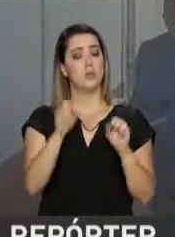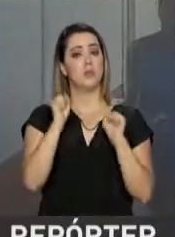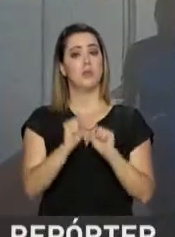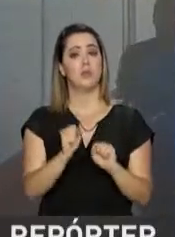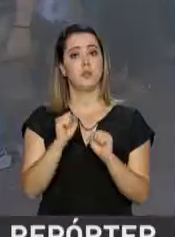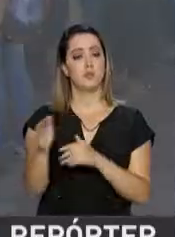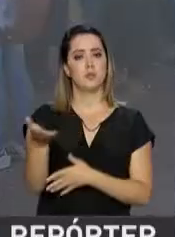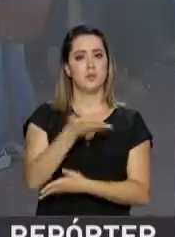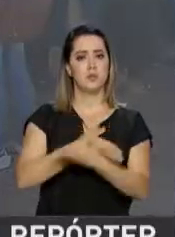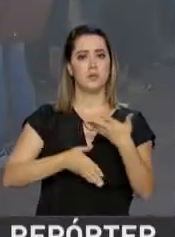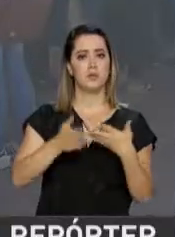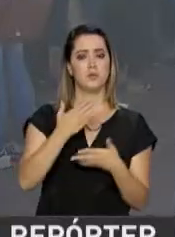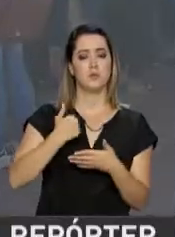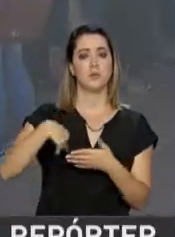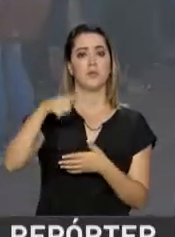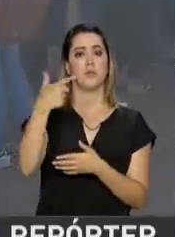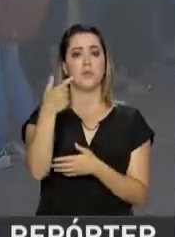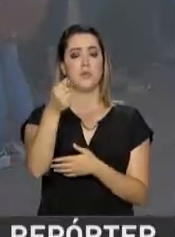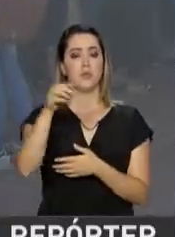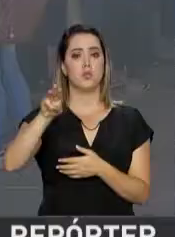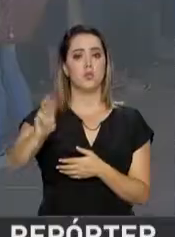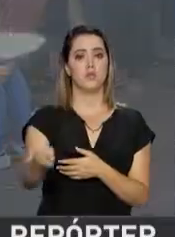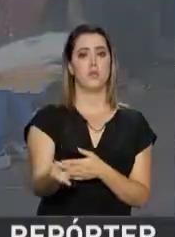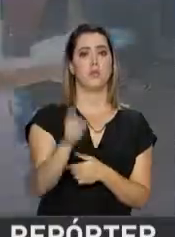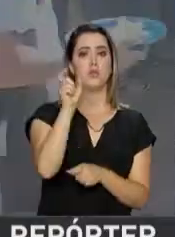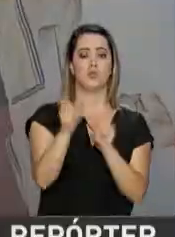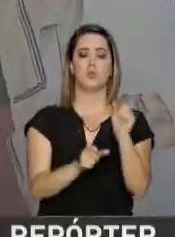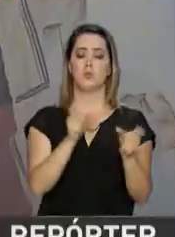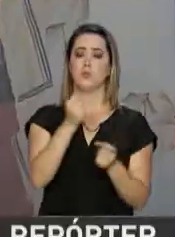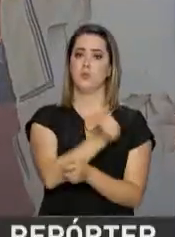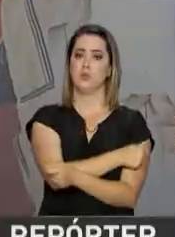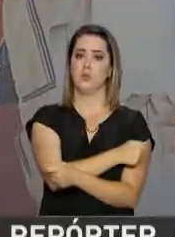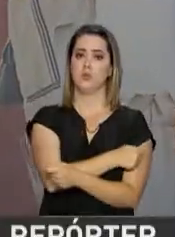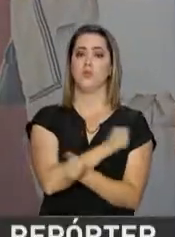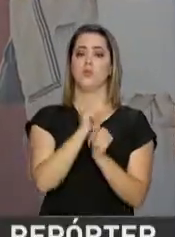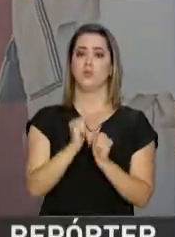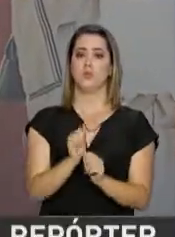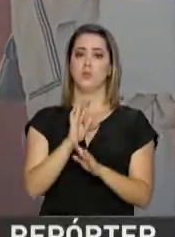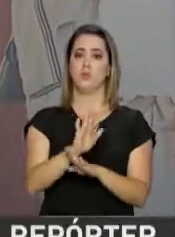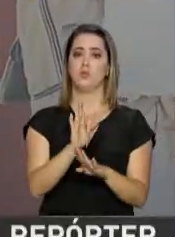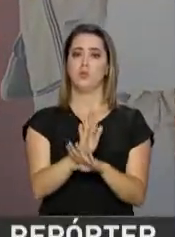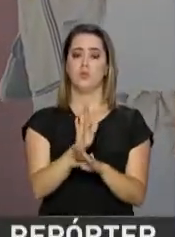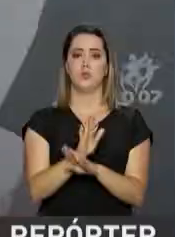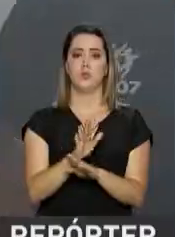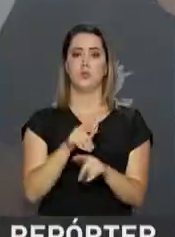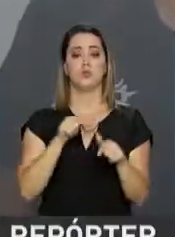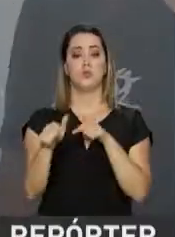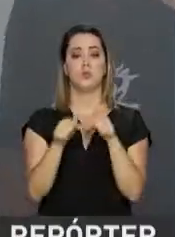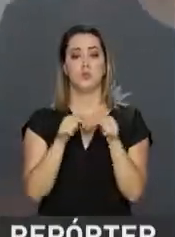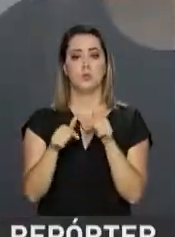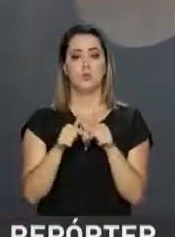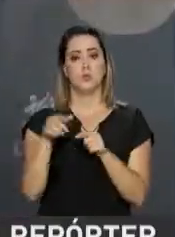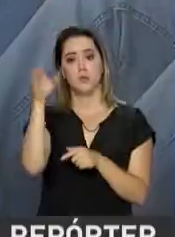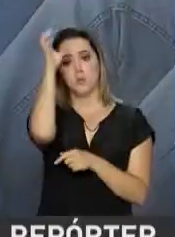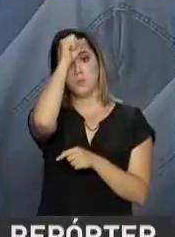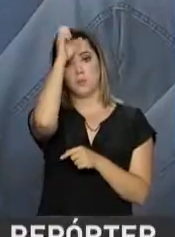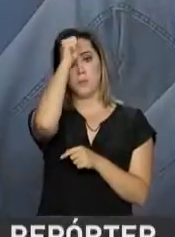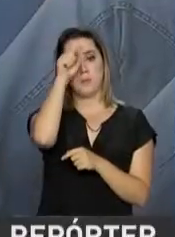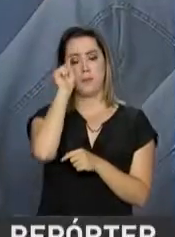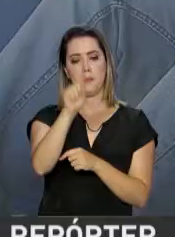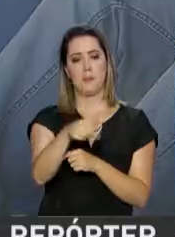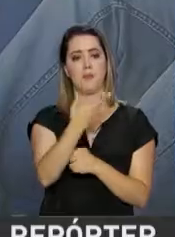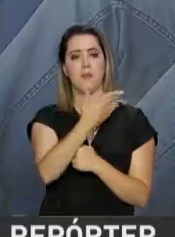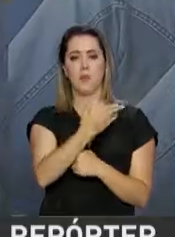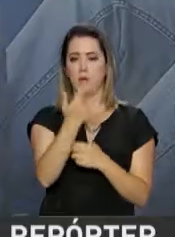envolver mais de 20 milhões de estudantes que vão poder ajudar nas atividades e aprender como os